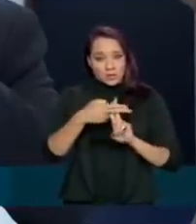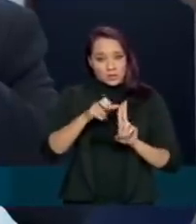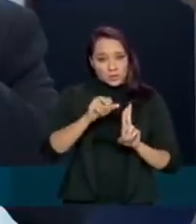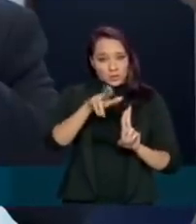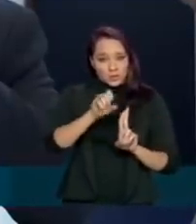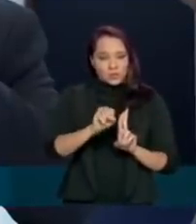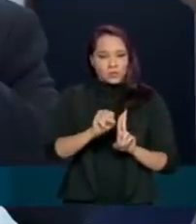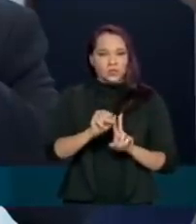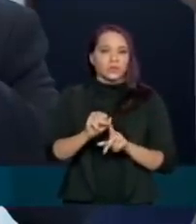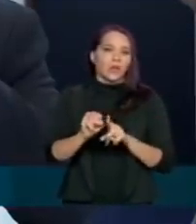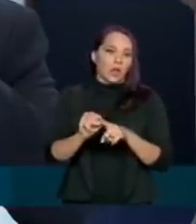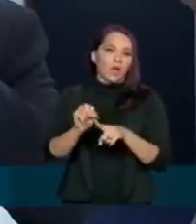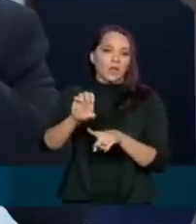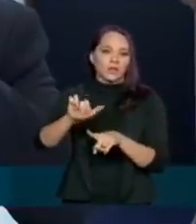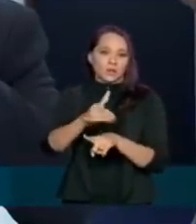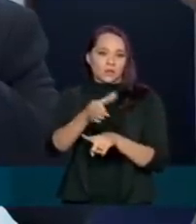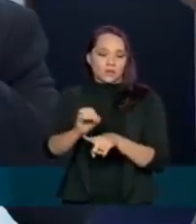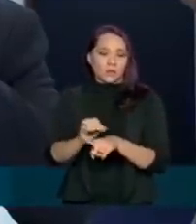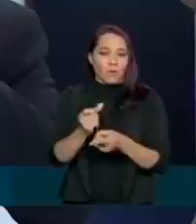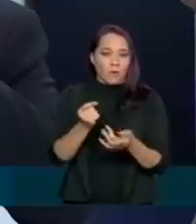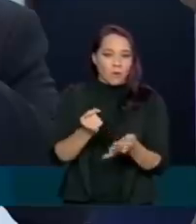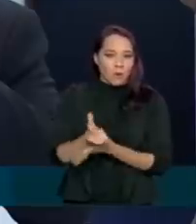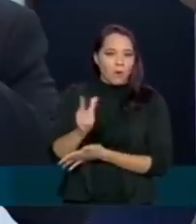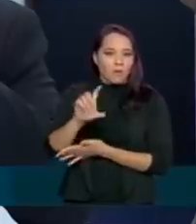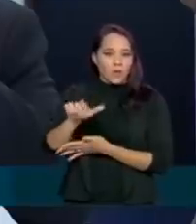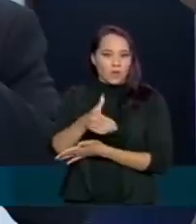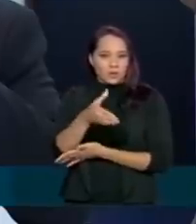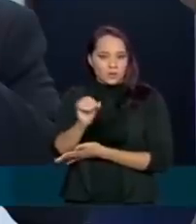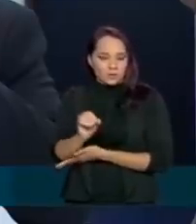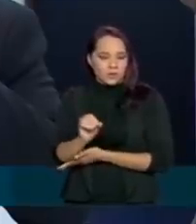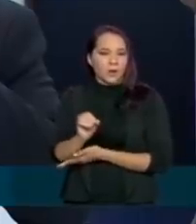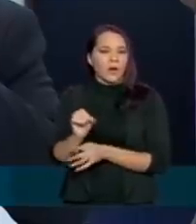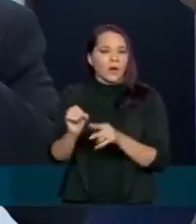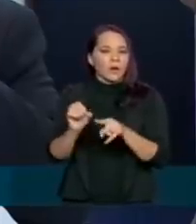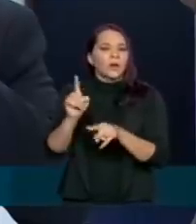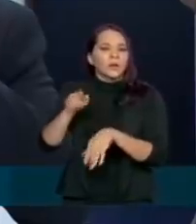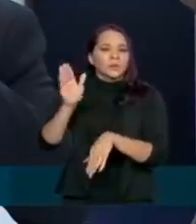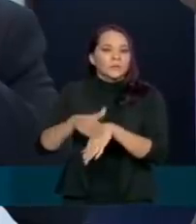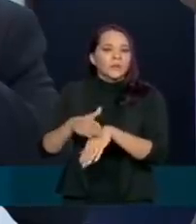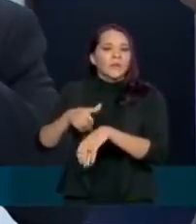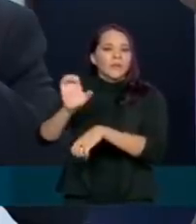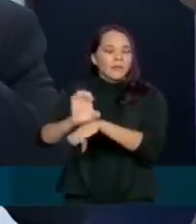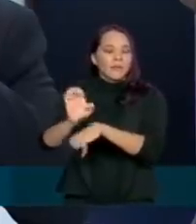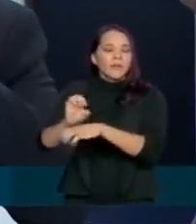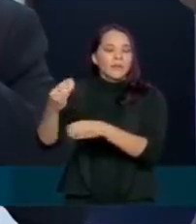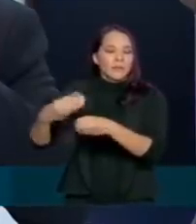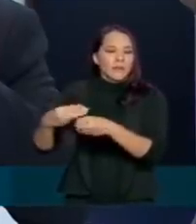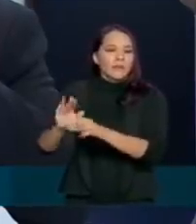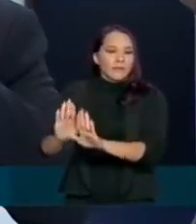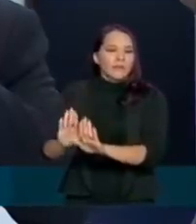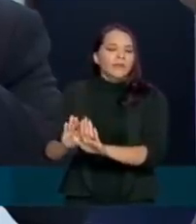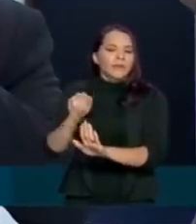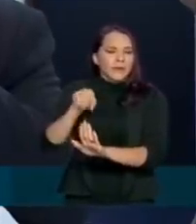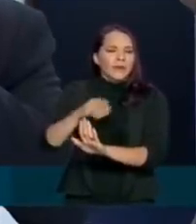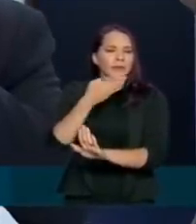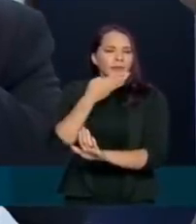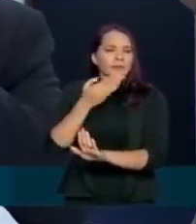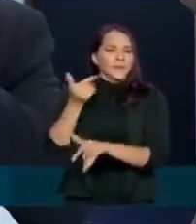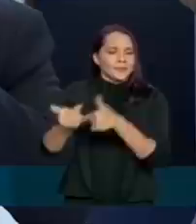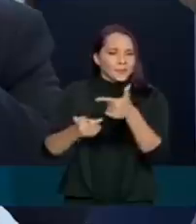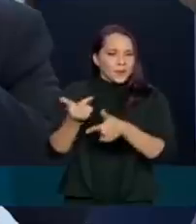execução, aquisição e execução efetiva é do Estado e do município. Nesse tipo de